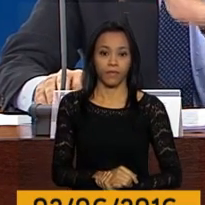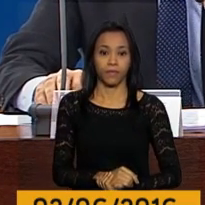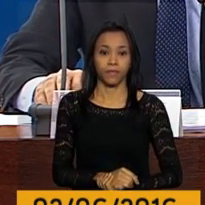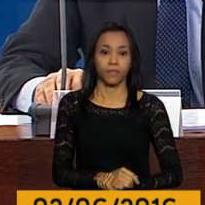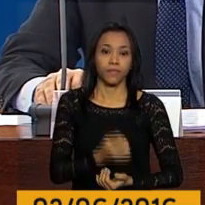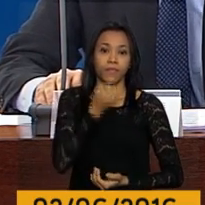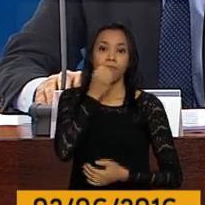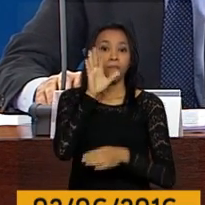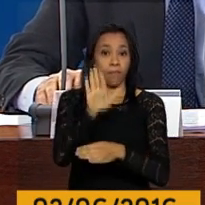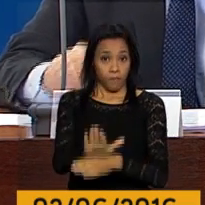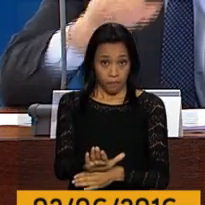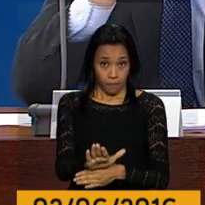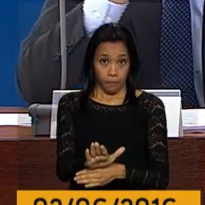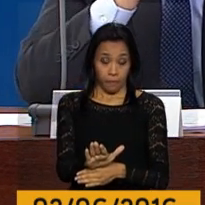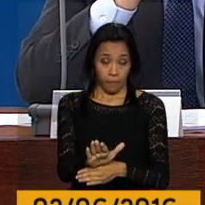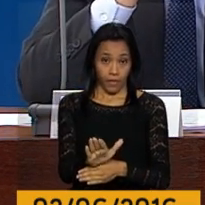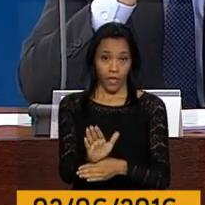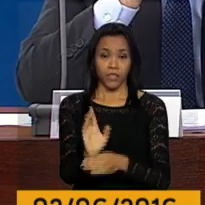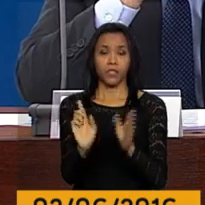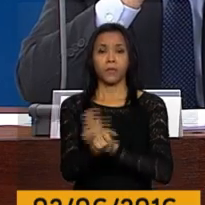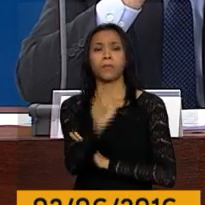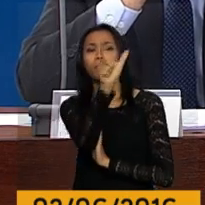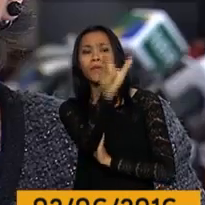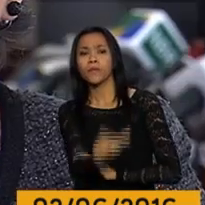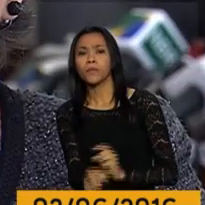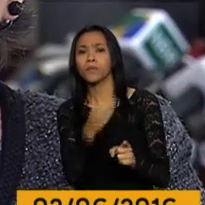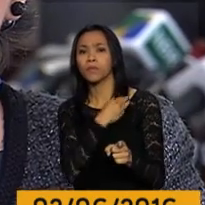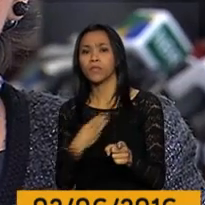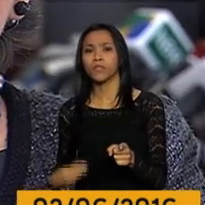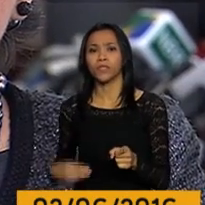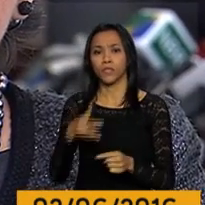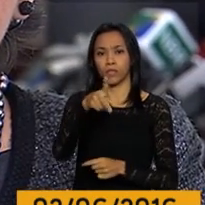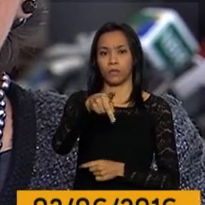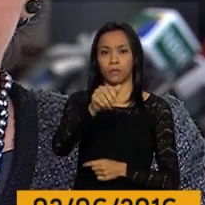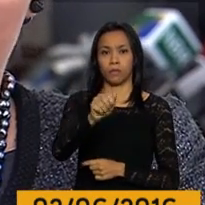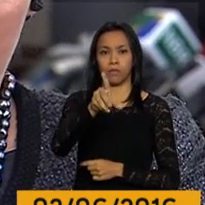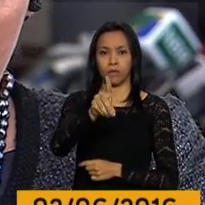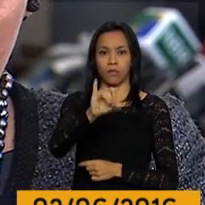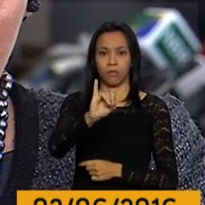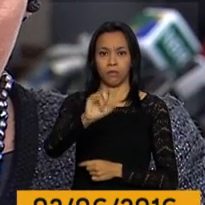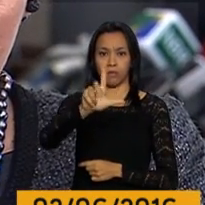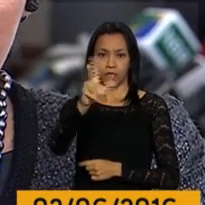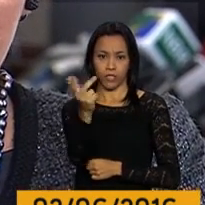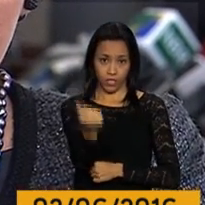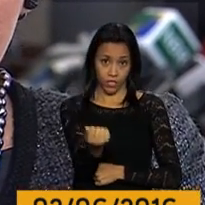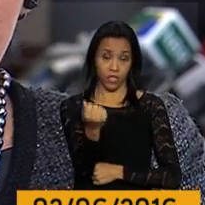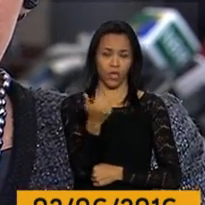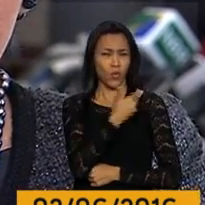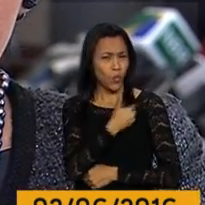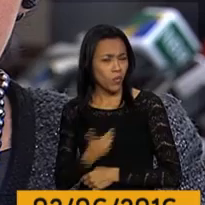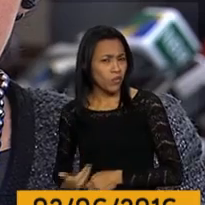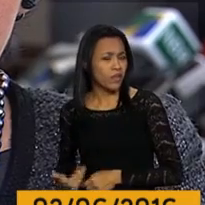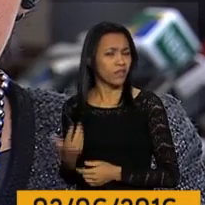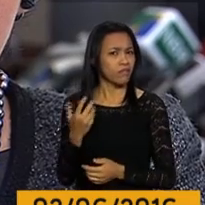boa tarde. Eu tenho uma pergunta para o ministro Padilha. Se o governo está fazendo algum tipo